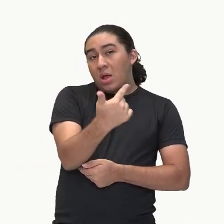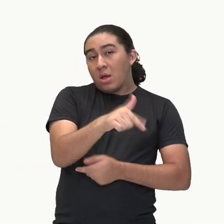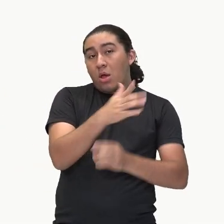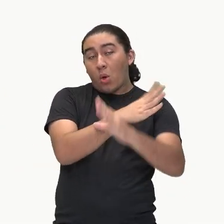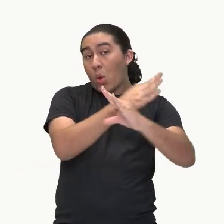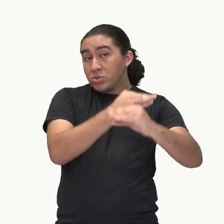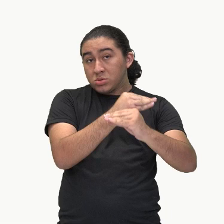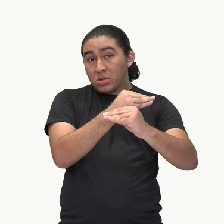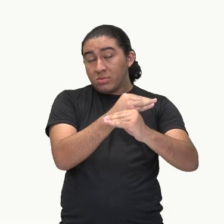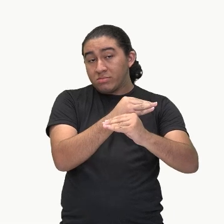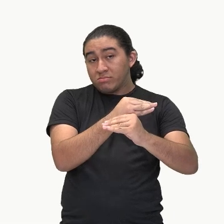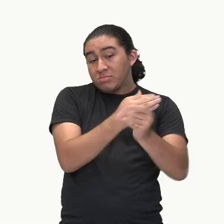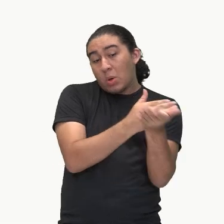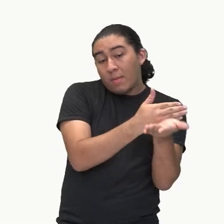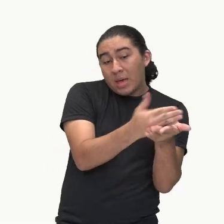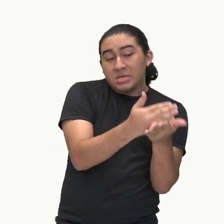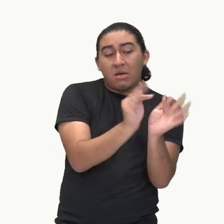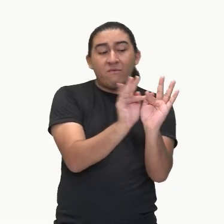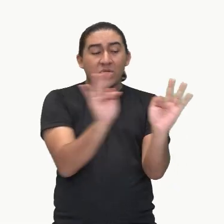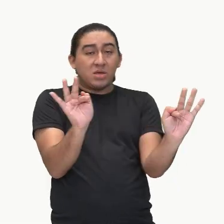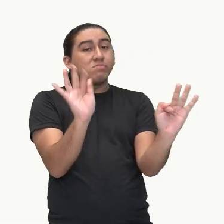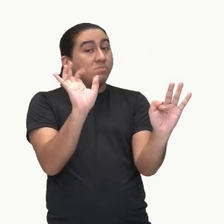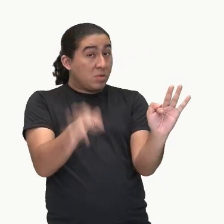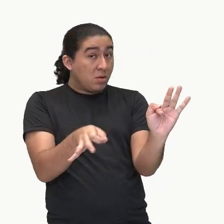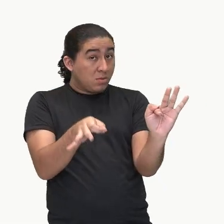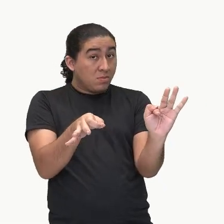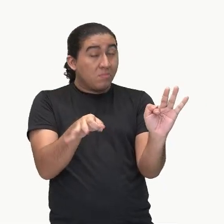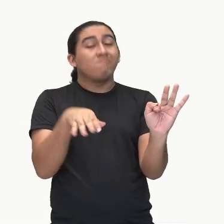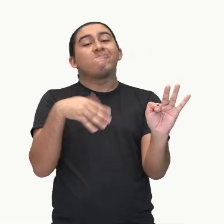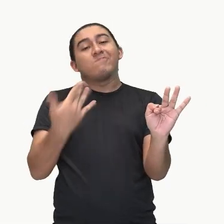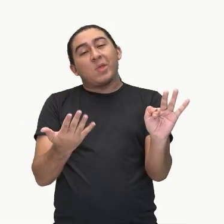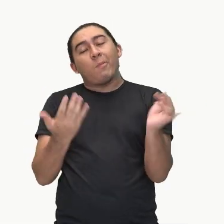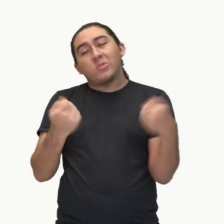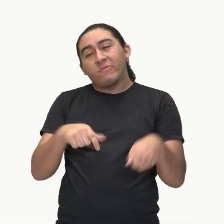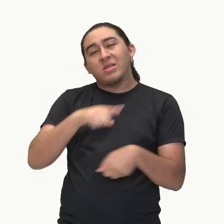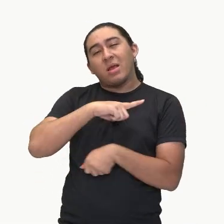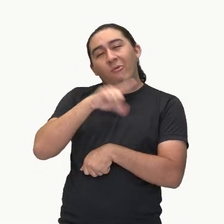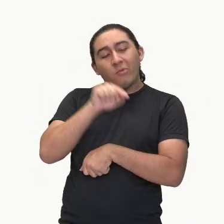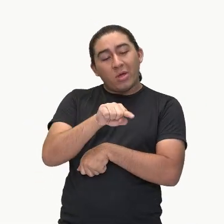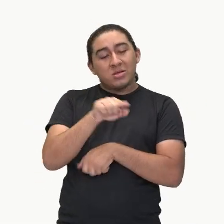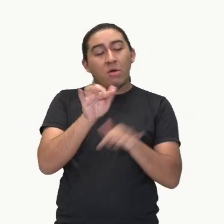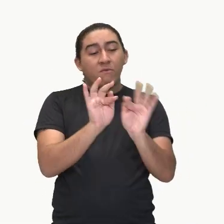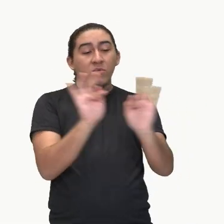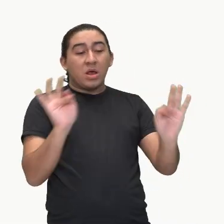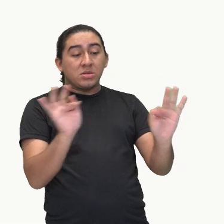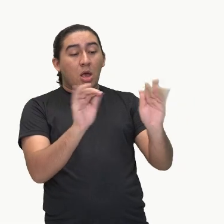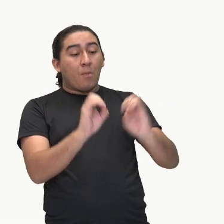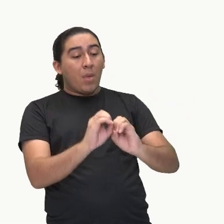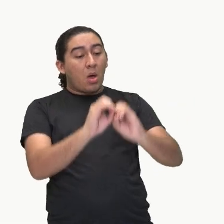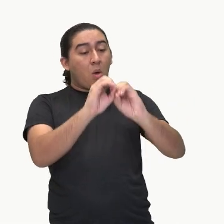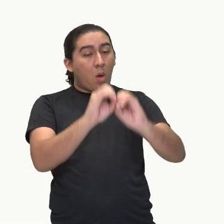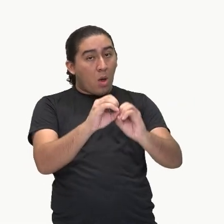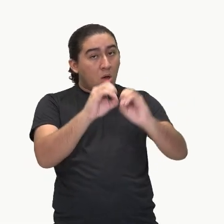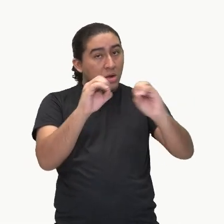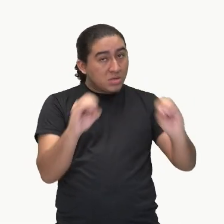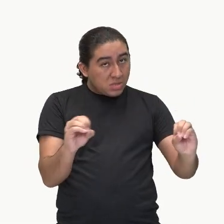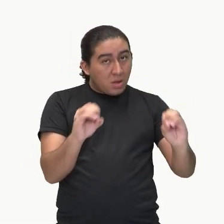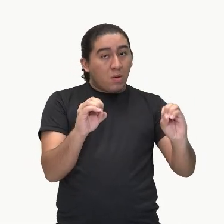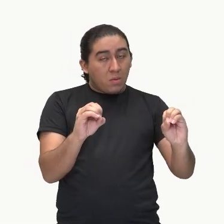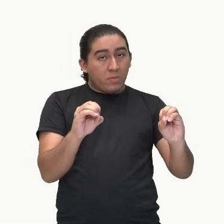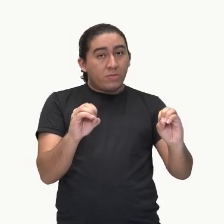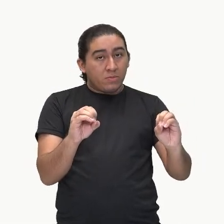conjunção iniciando, correto? Então, eu posso dizer que ela é uma oração